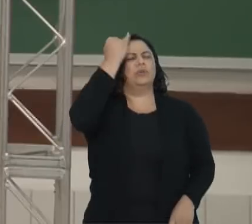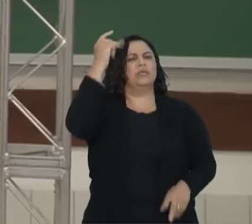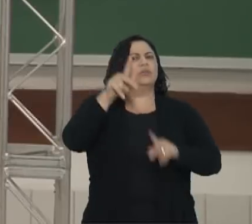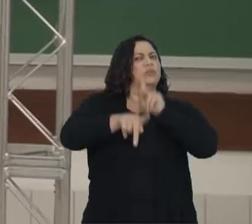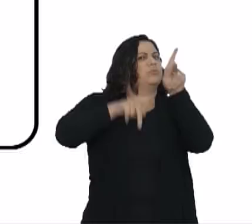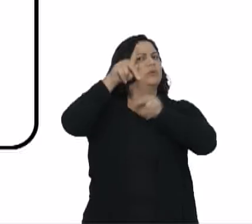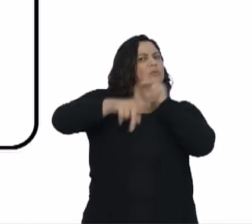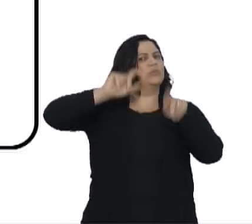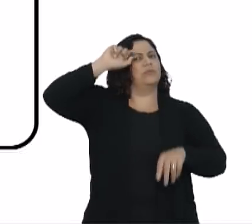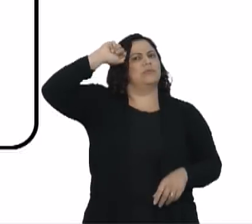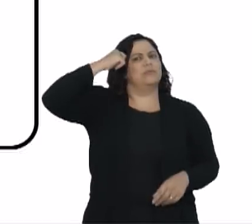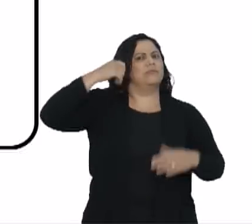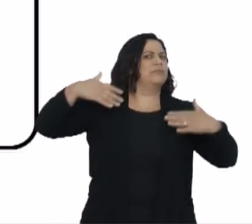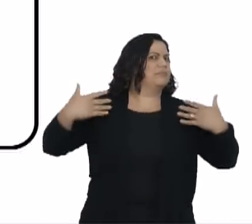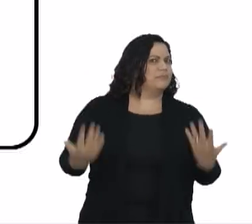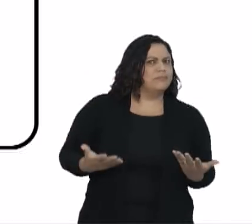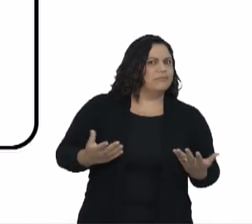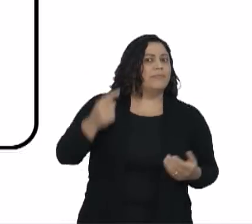nossa aula.